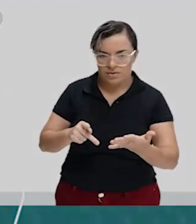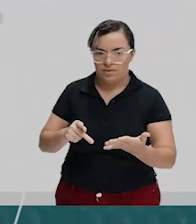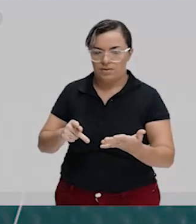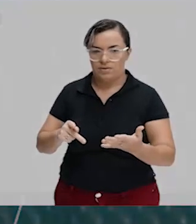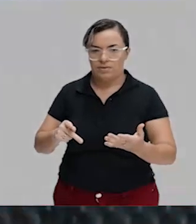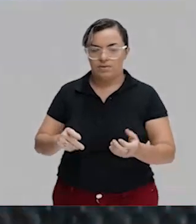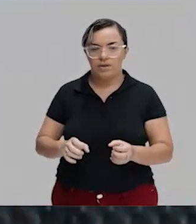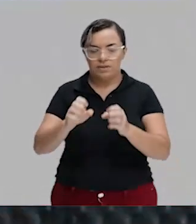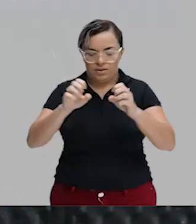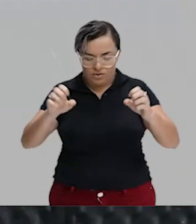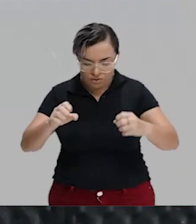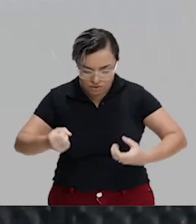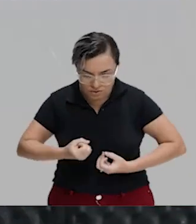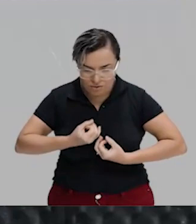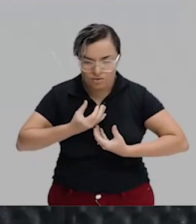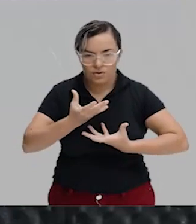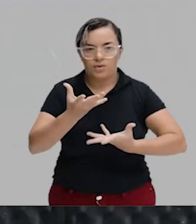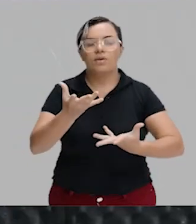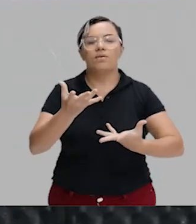Outra coisa,